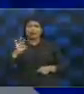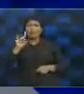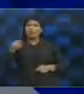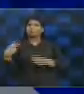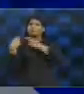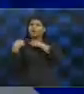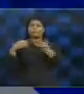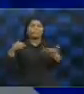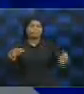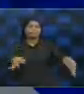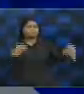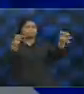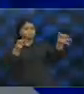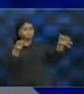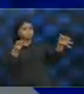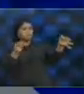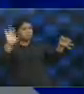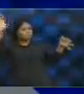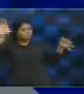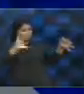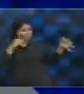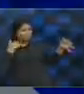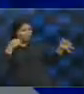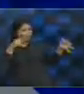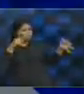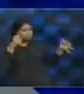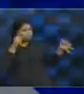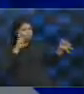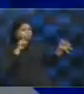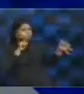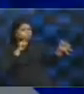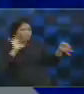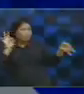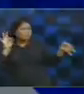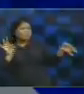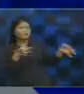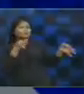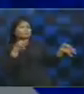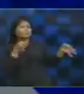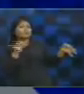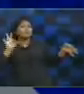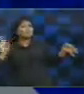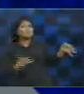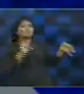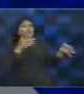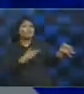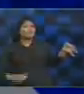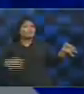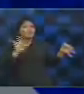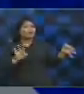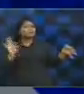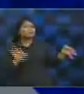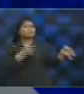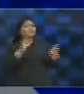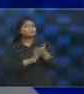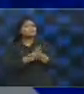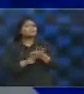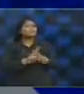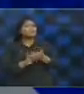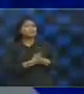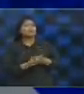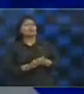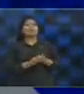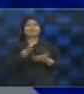extinguir metade dos aluguéis. Esse é um projeto. Por outro lado, outro, eu vou mostrar, não para o candidato, coloco na página dele alguma coisa, quanto ele